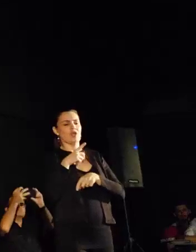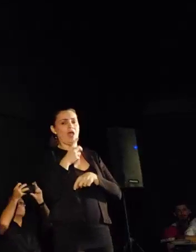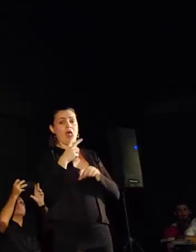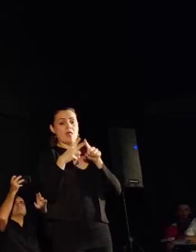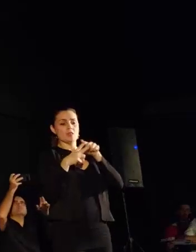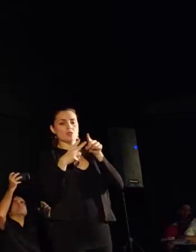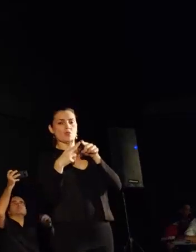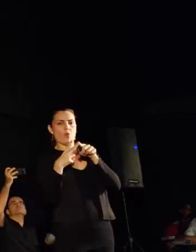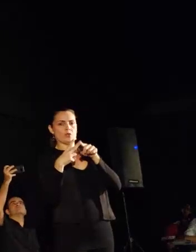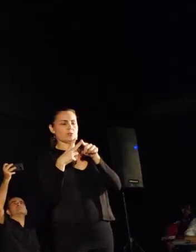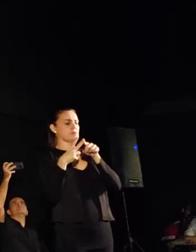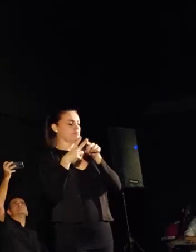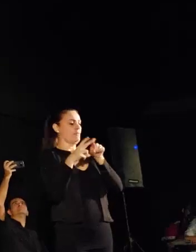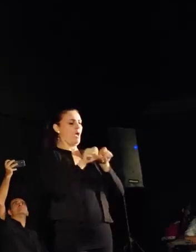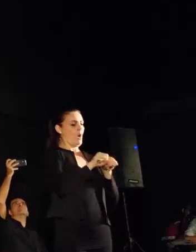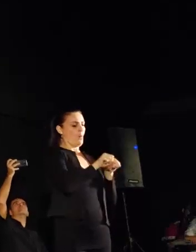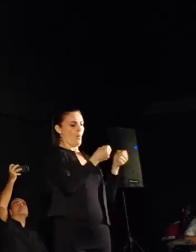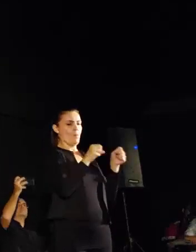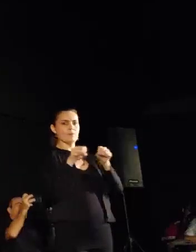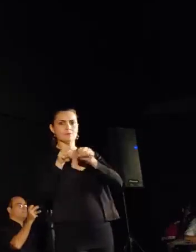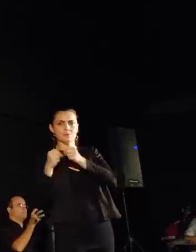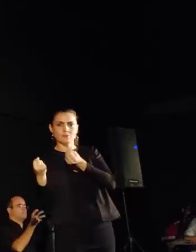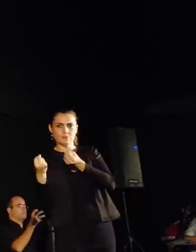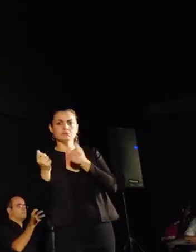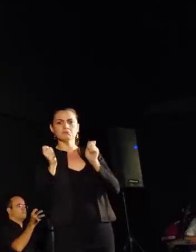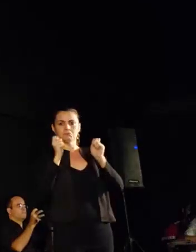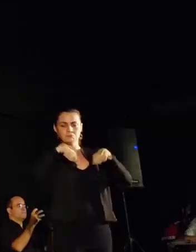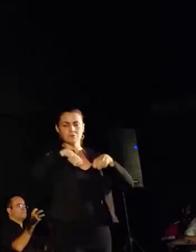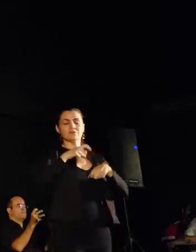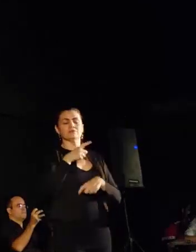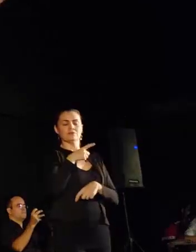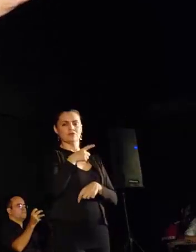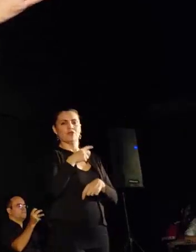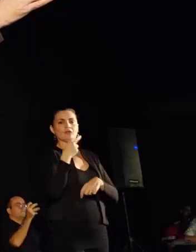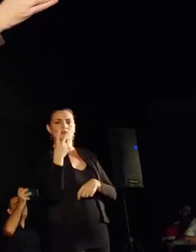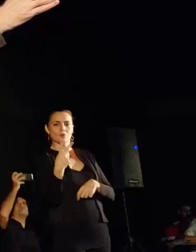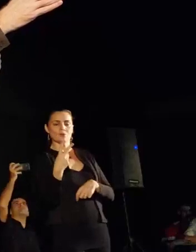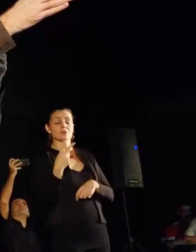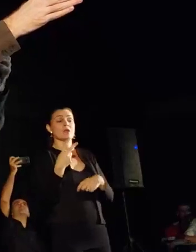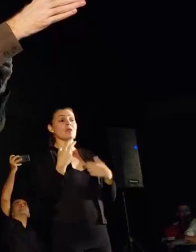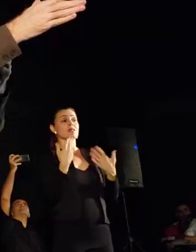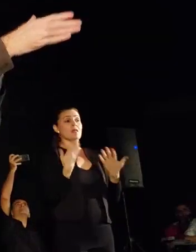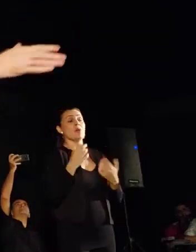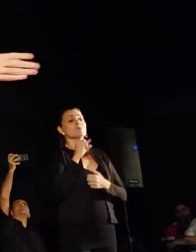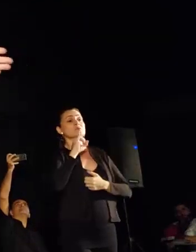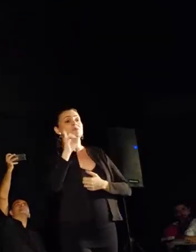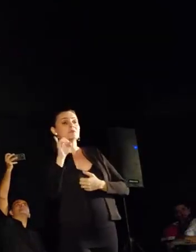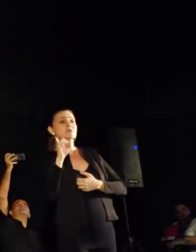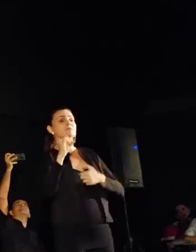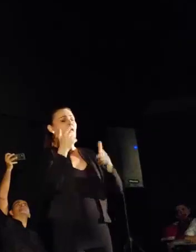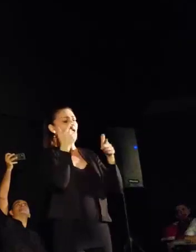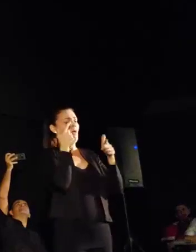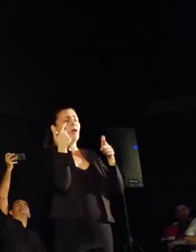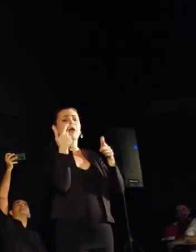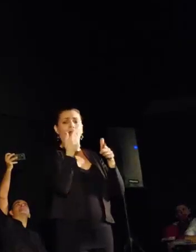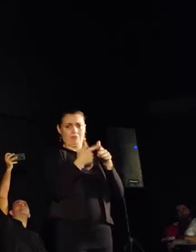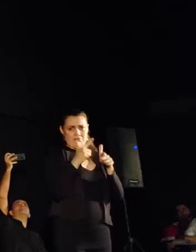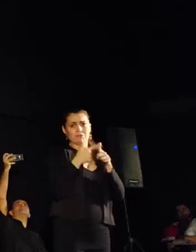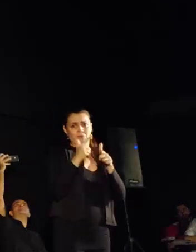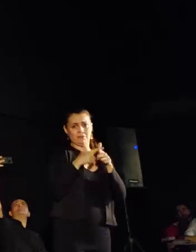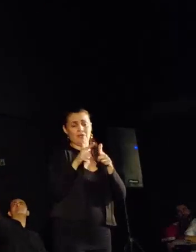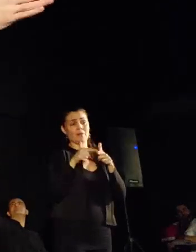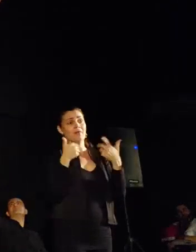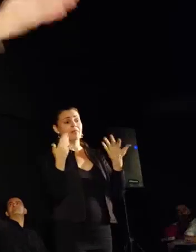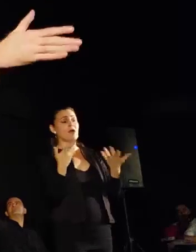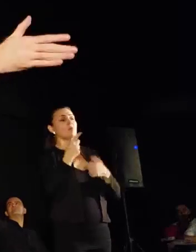possíveis. Você tinha uma ruptura na qual, bem, então se essa é a questão, nós vamos então